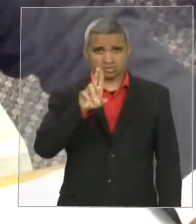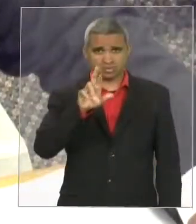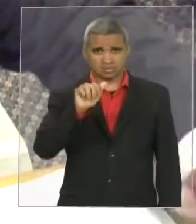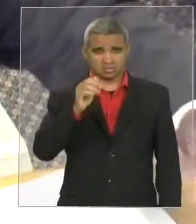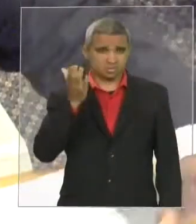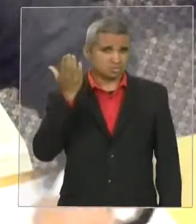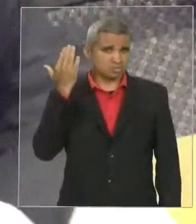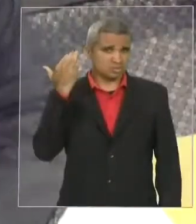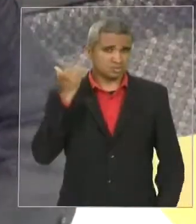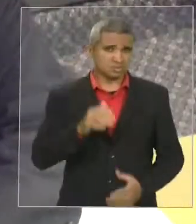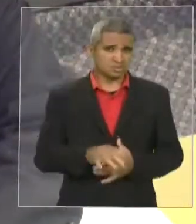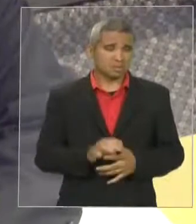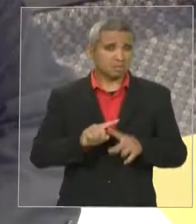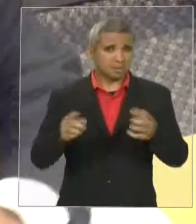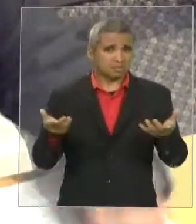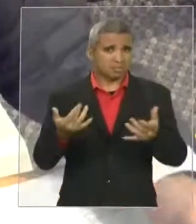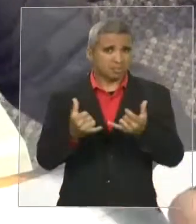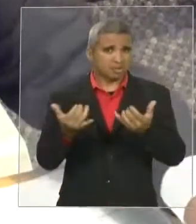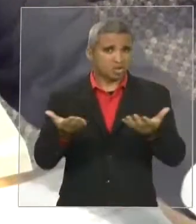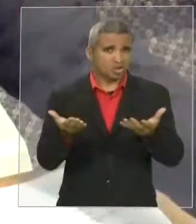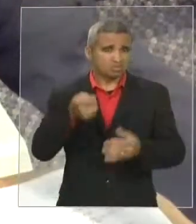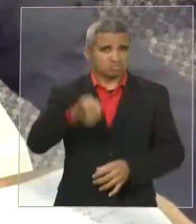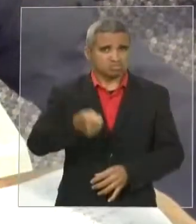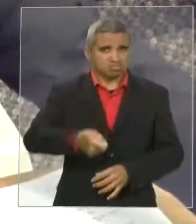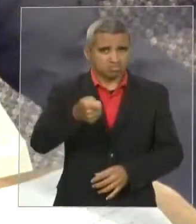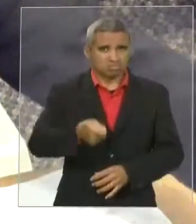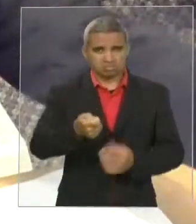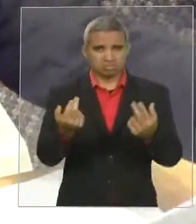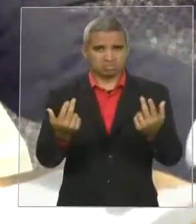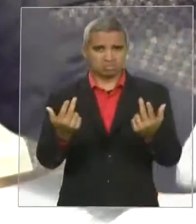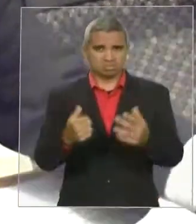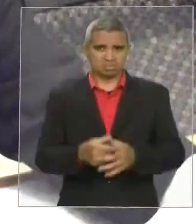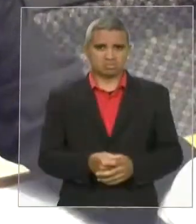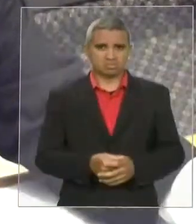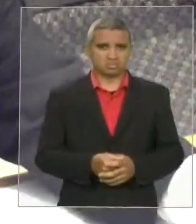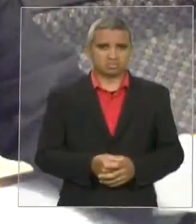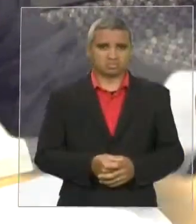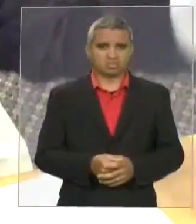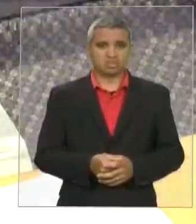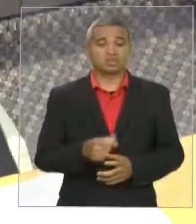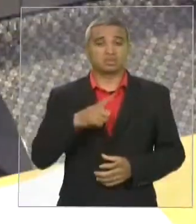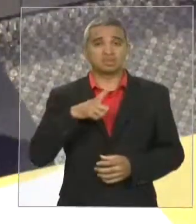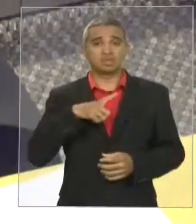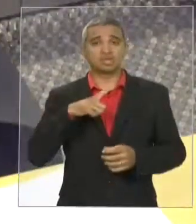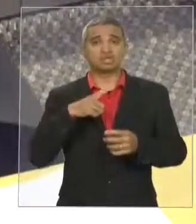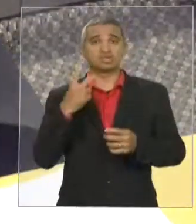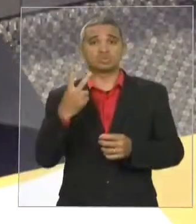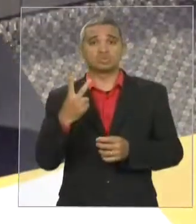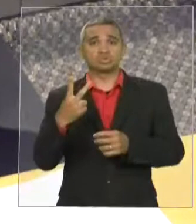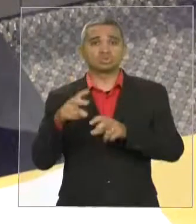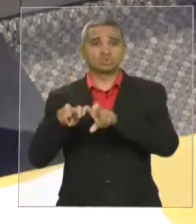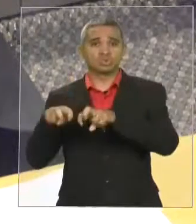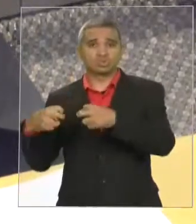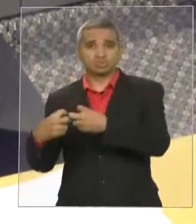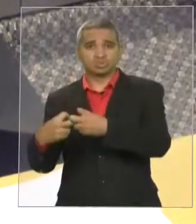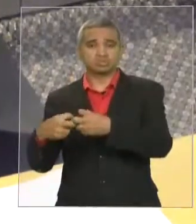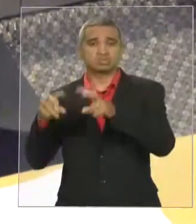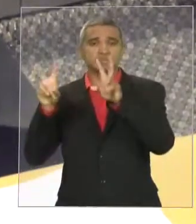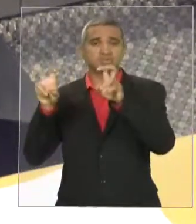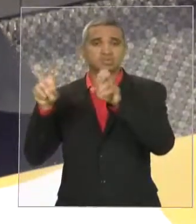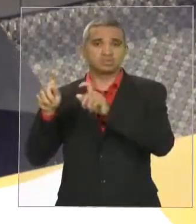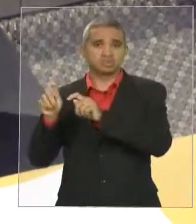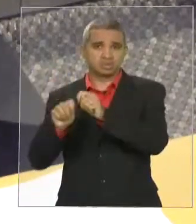2 comissões de suma importância nessa casa. A Comissão de Assuntos Econômicos, que poderia tratar do assunto. Nós temos também a Frente Parlamentar, deputado Adriano